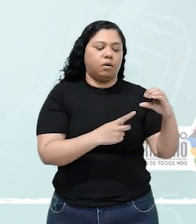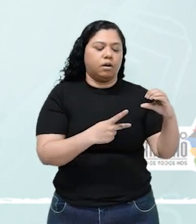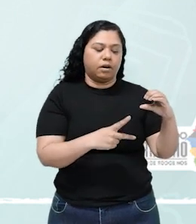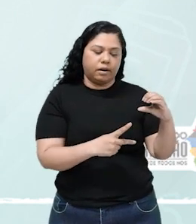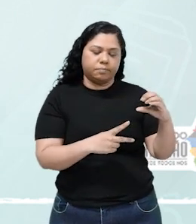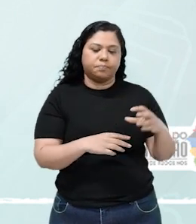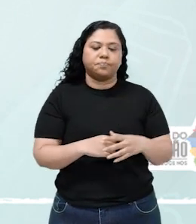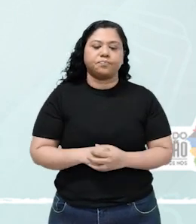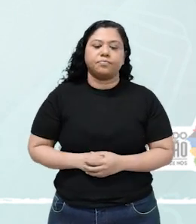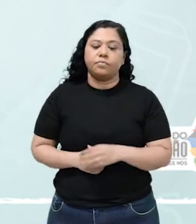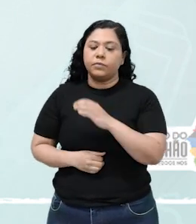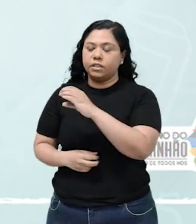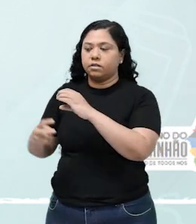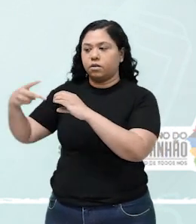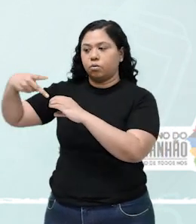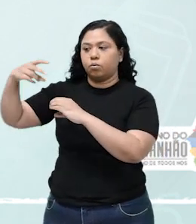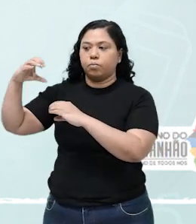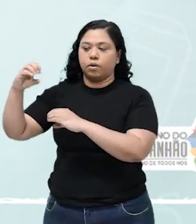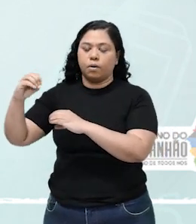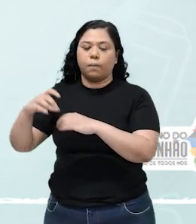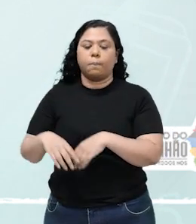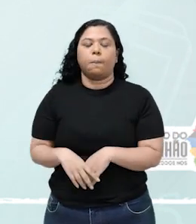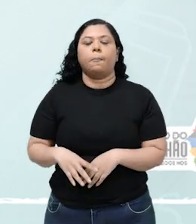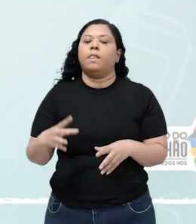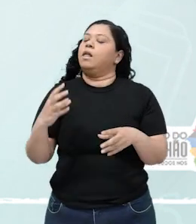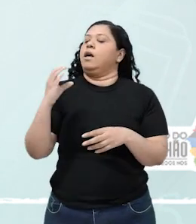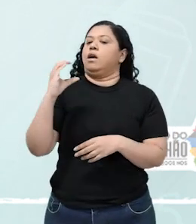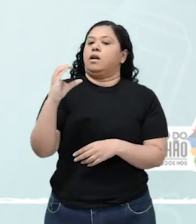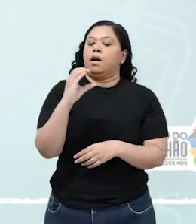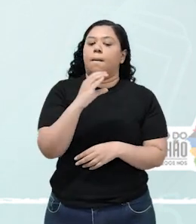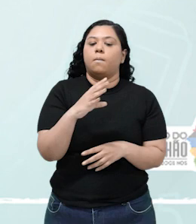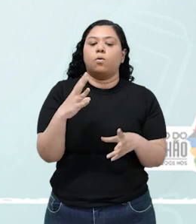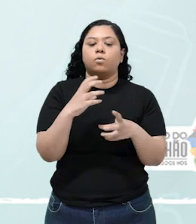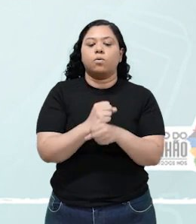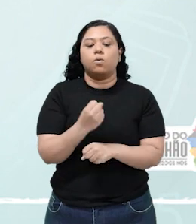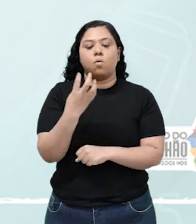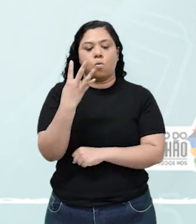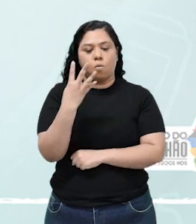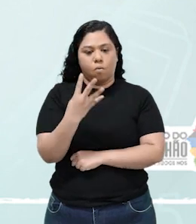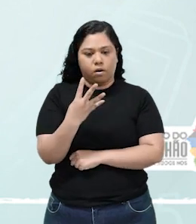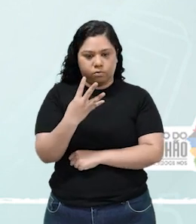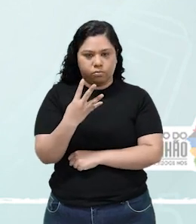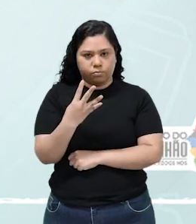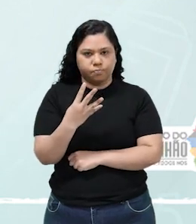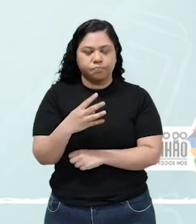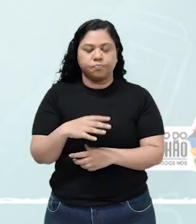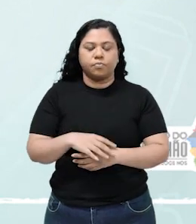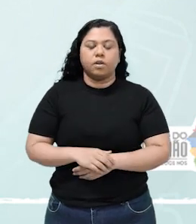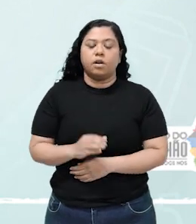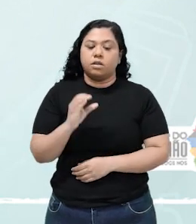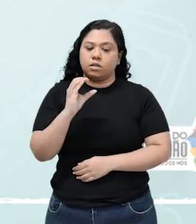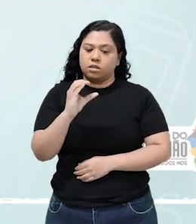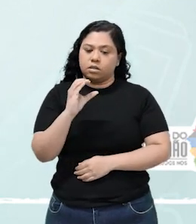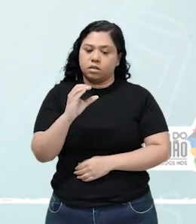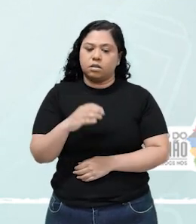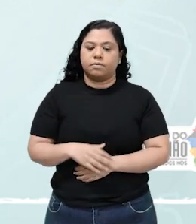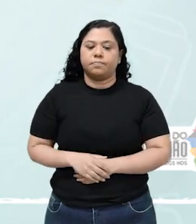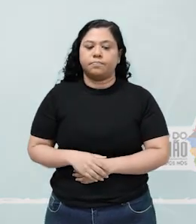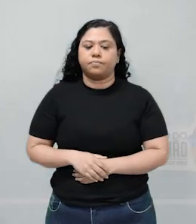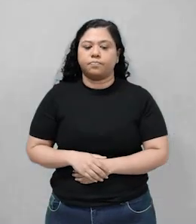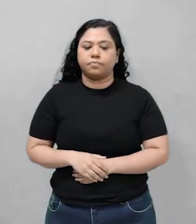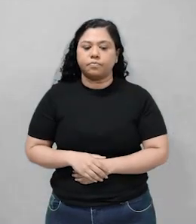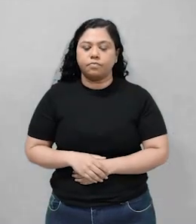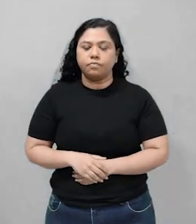4 carbonos. Então, 4 carbonos, o prefixo but. Aí, a gente observa que entre os